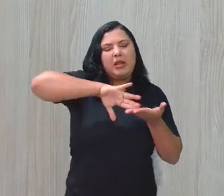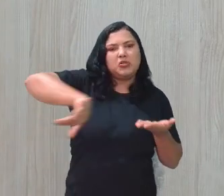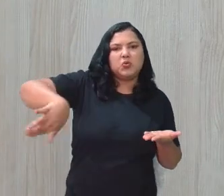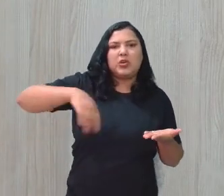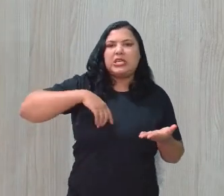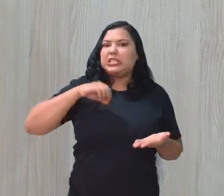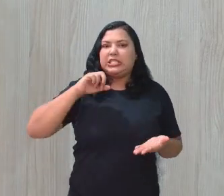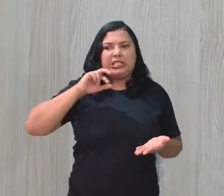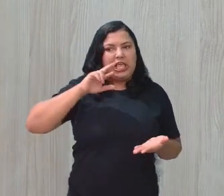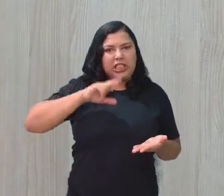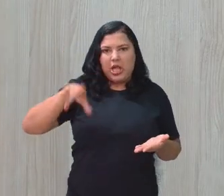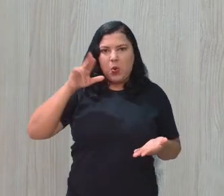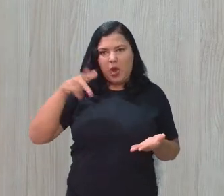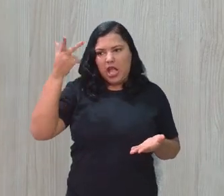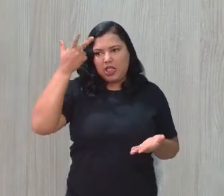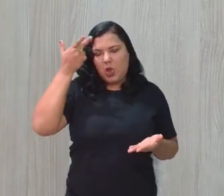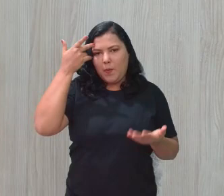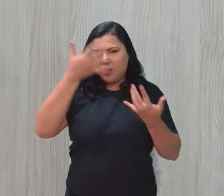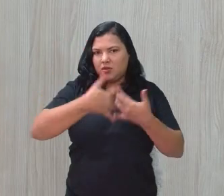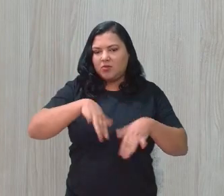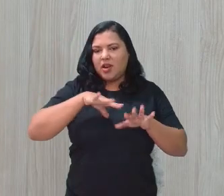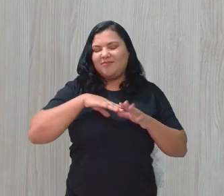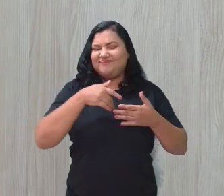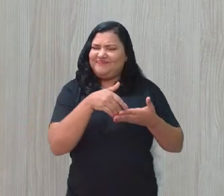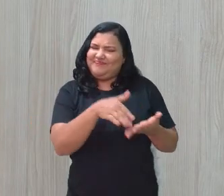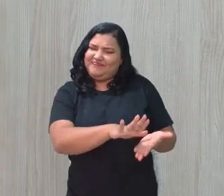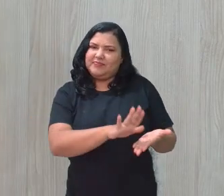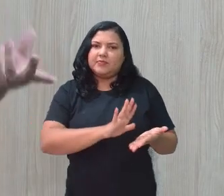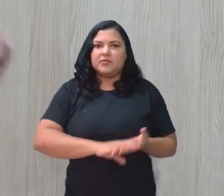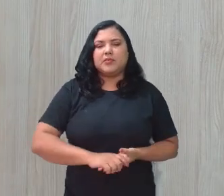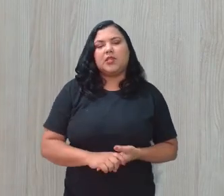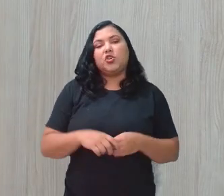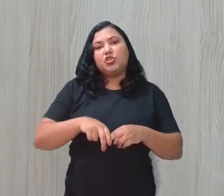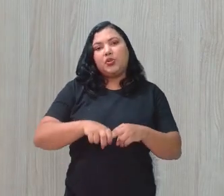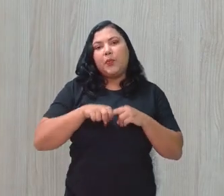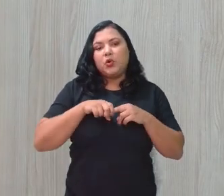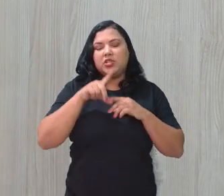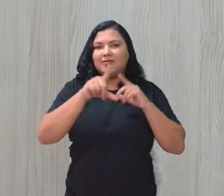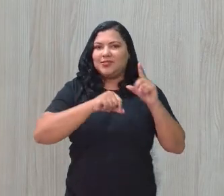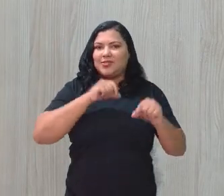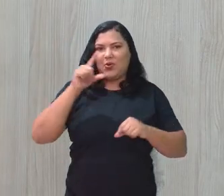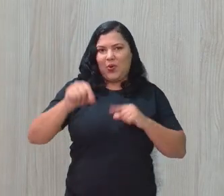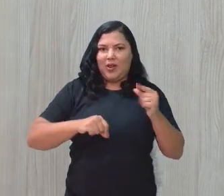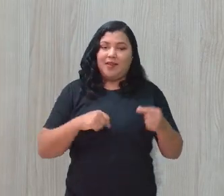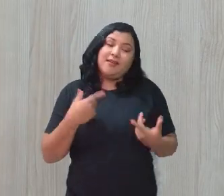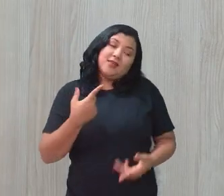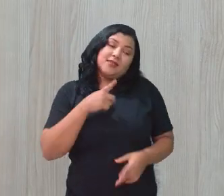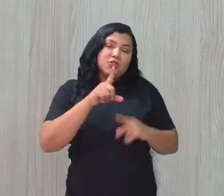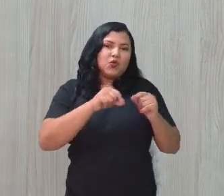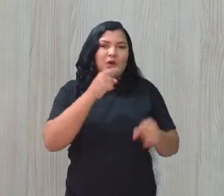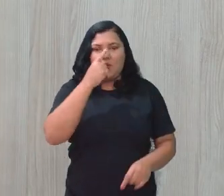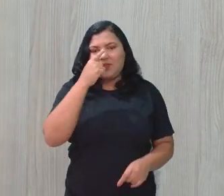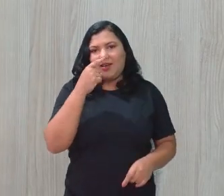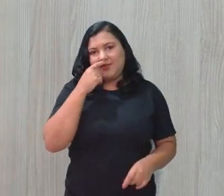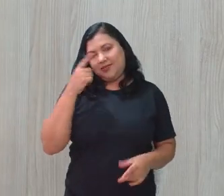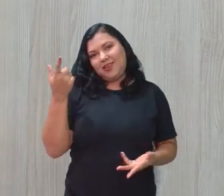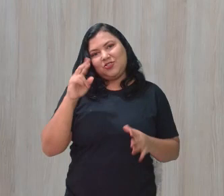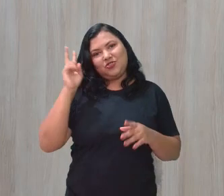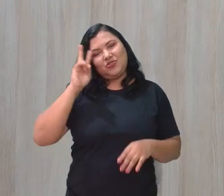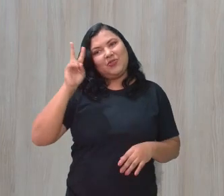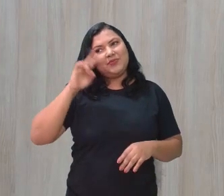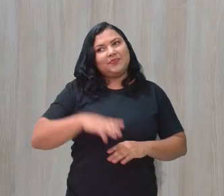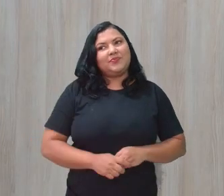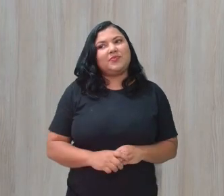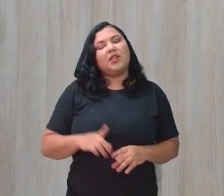do comum, a gente vai arrumar um motivo, né? E aí a gente vai escolher um nariz, uma coisa simples. E aí a